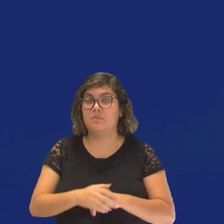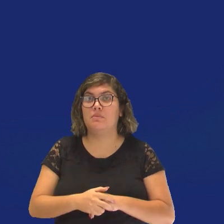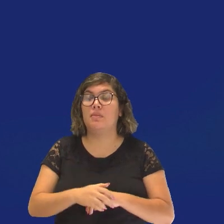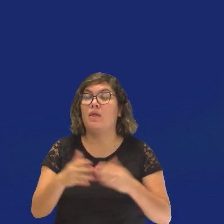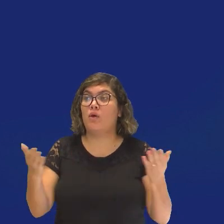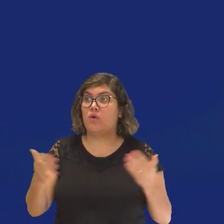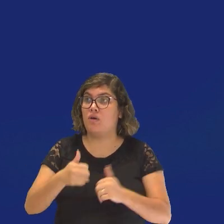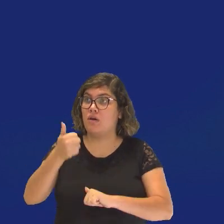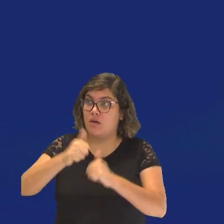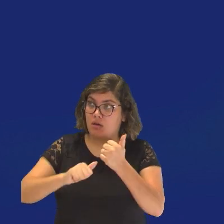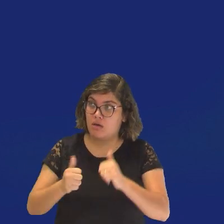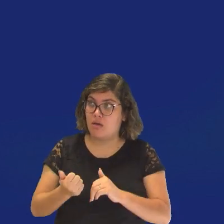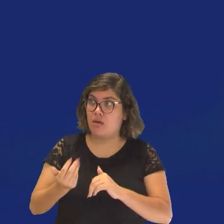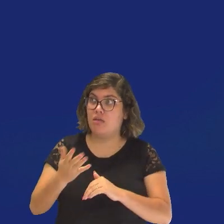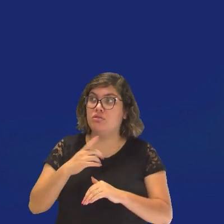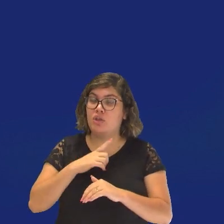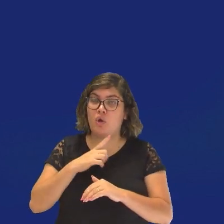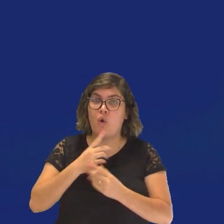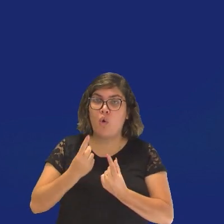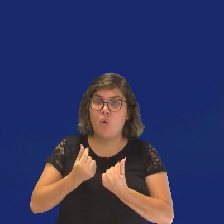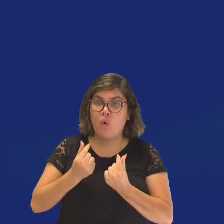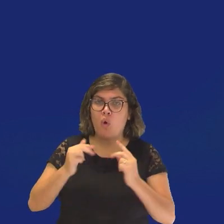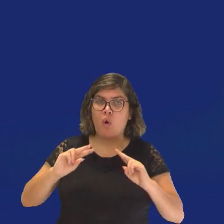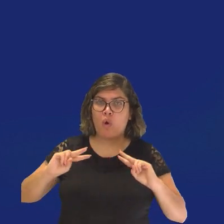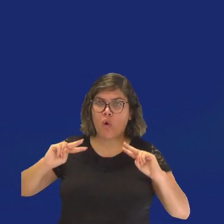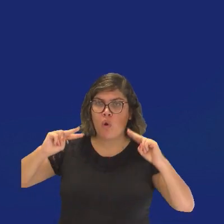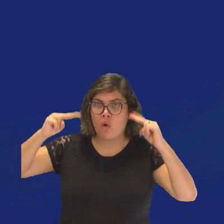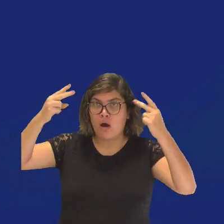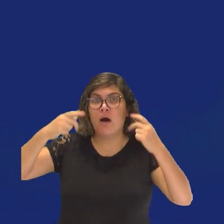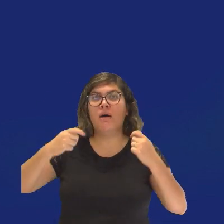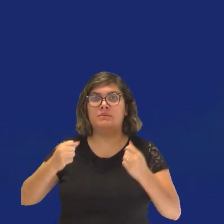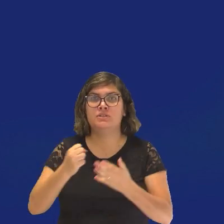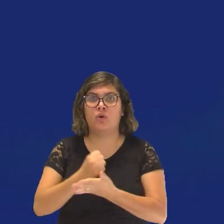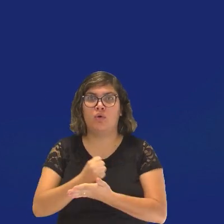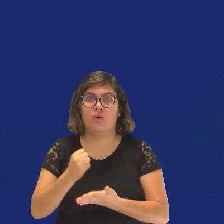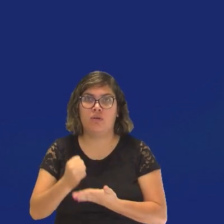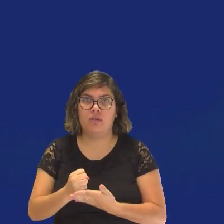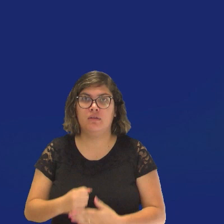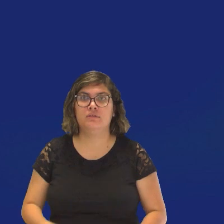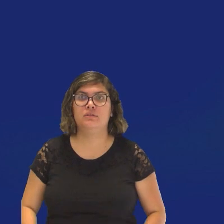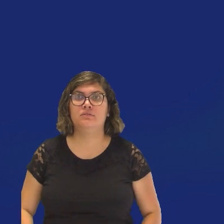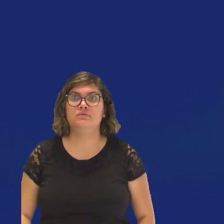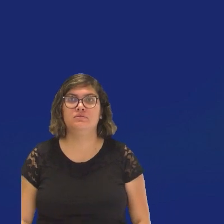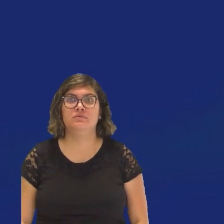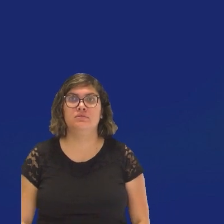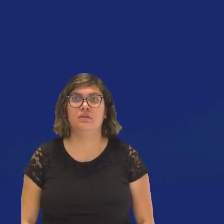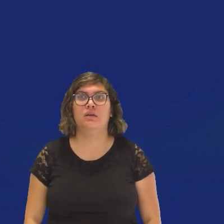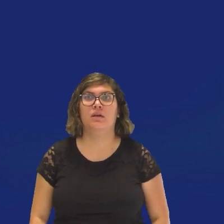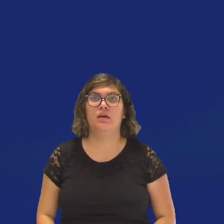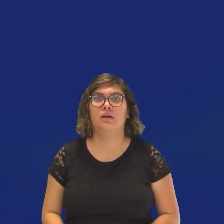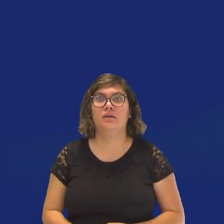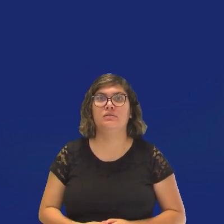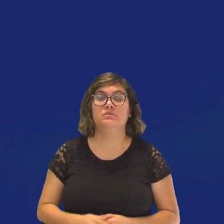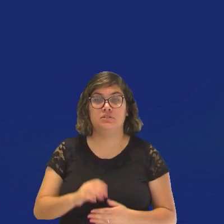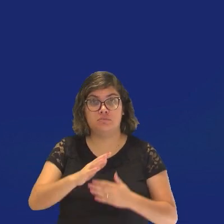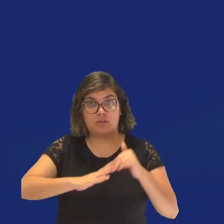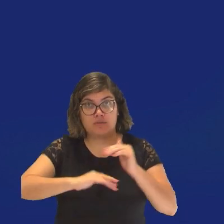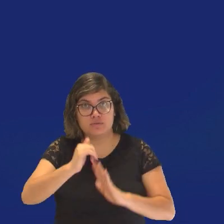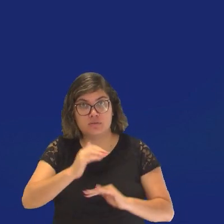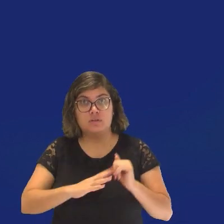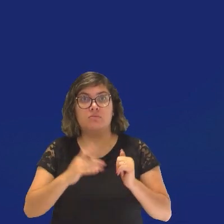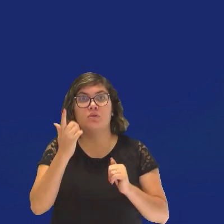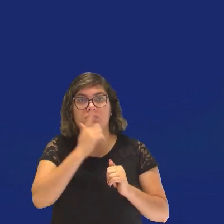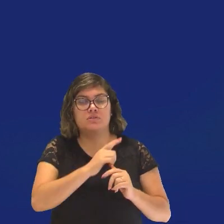elas têm o seu custo aumentado porque precisa contratar um exército de profissionais que vão ser capacitados, formados, para poder